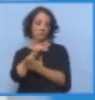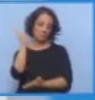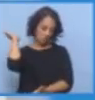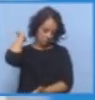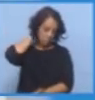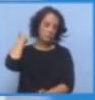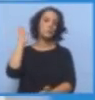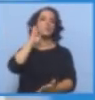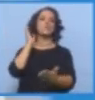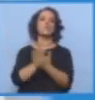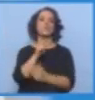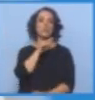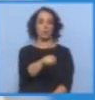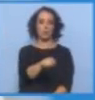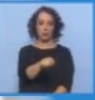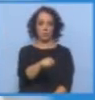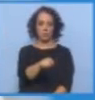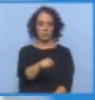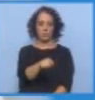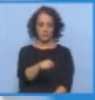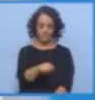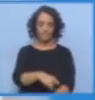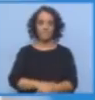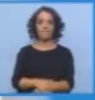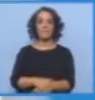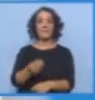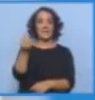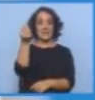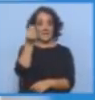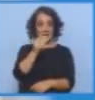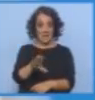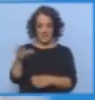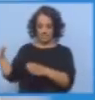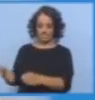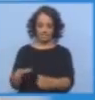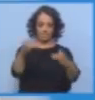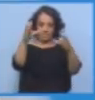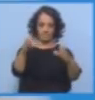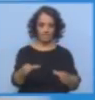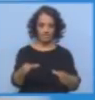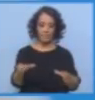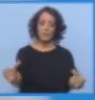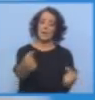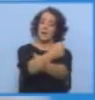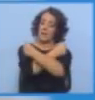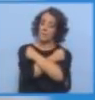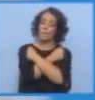todos. E tomando uma criança, colocou-a no meio deles, abraçou-a e